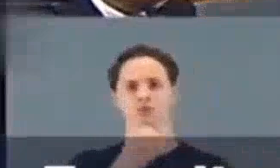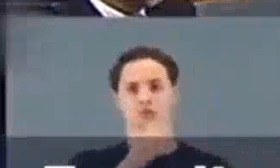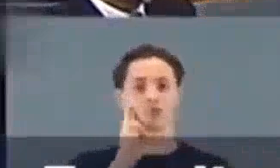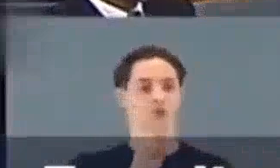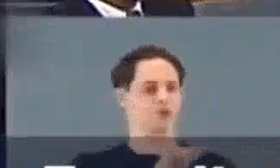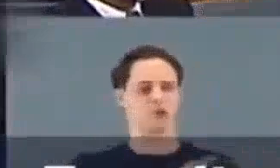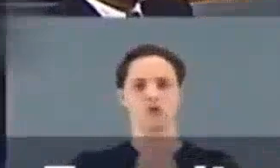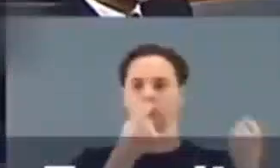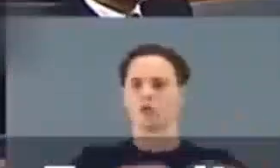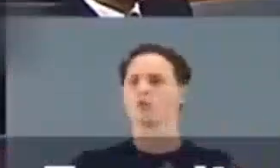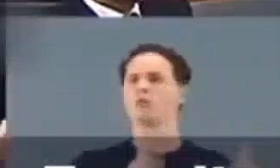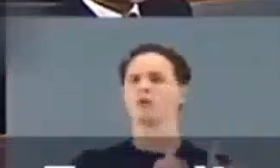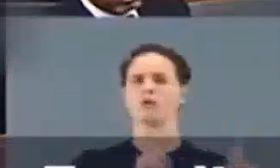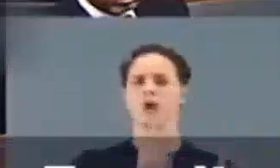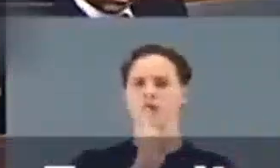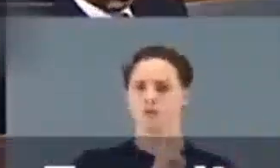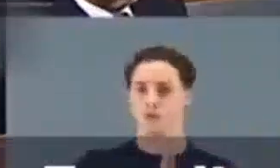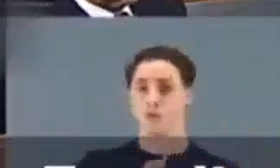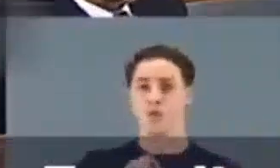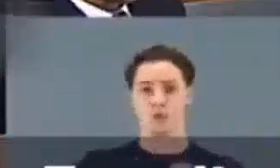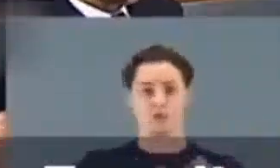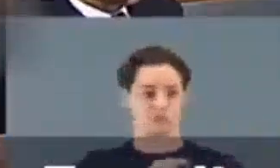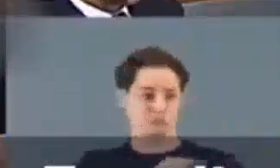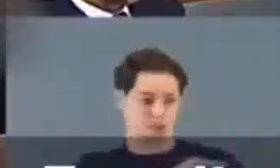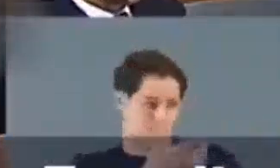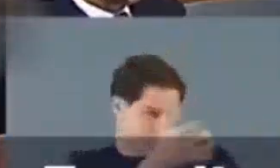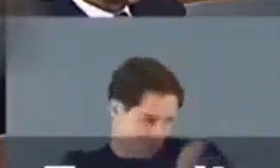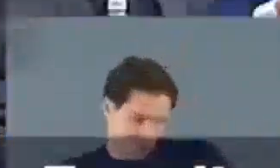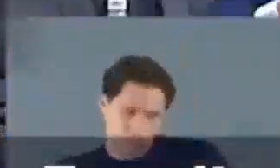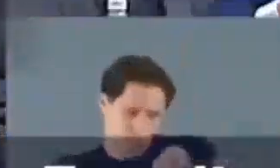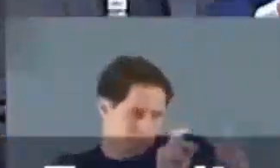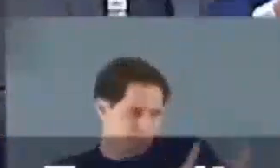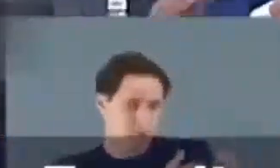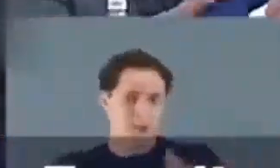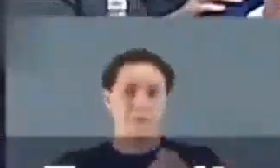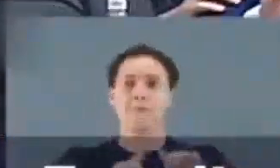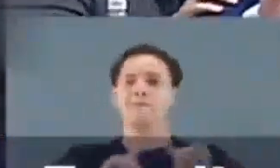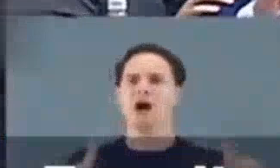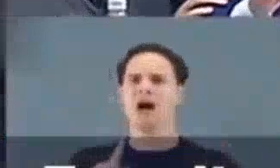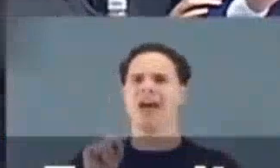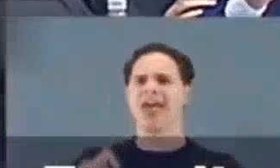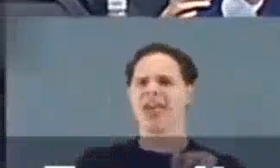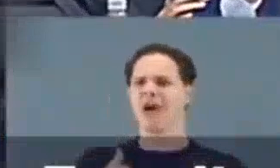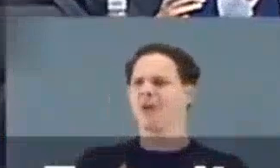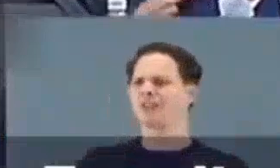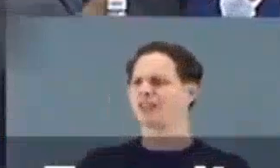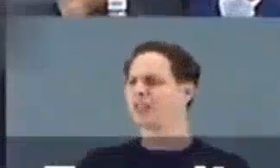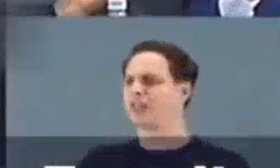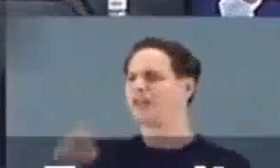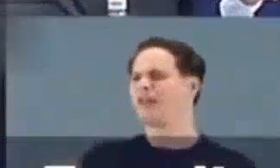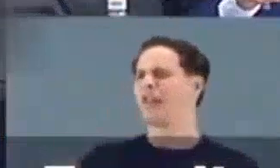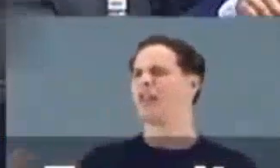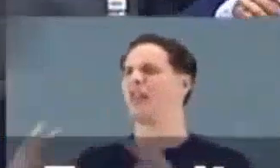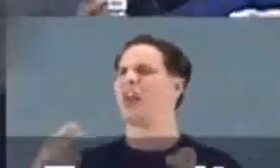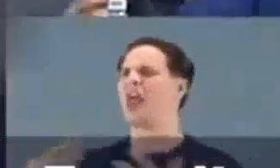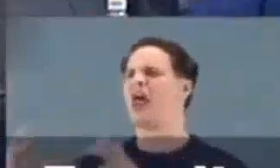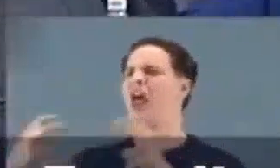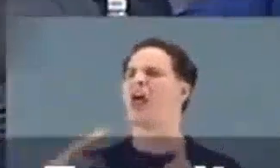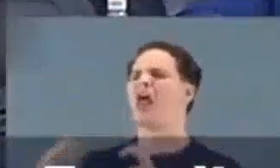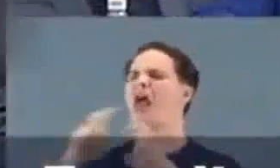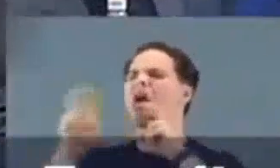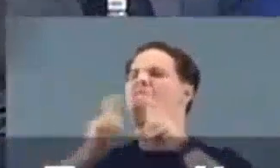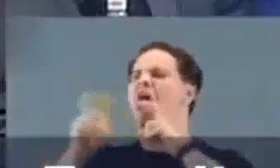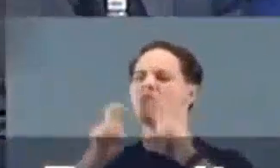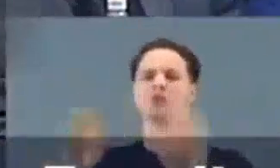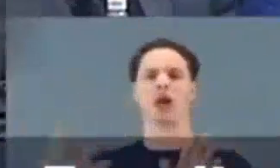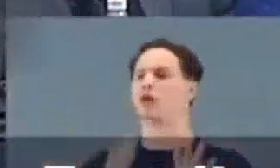não precisa responder aquilo que você não deseja. Agora, eu não vou admitir que as pessoas fiquem gritando